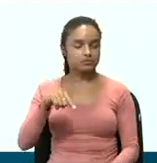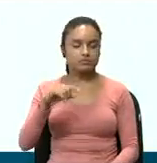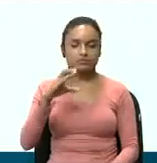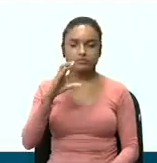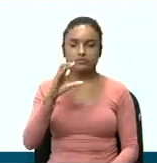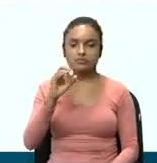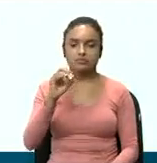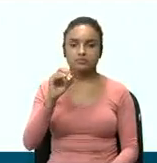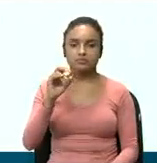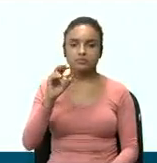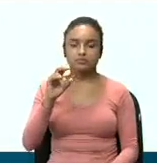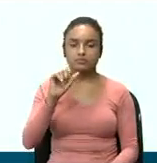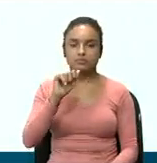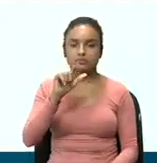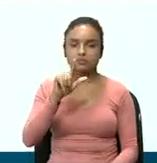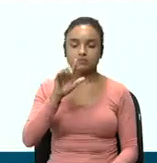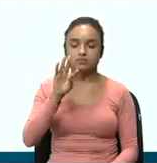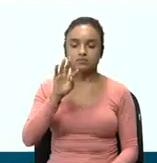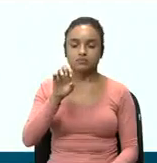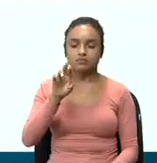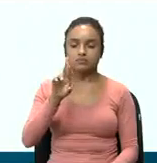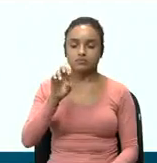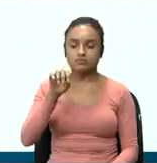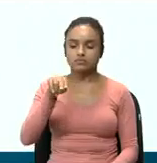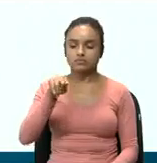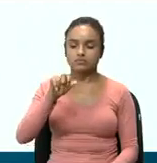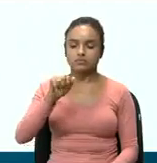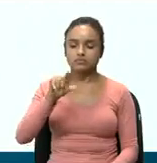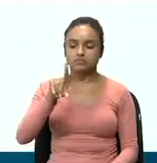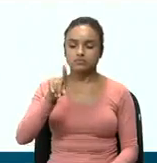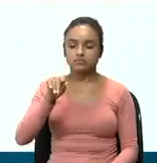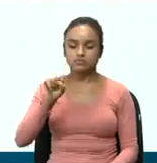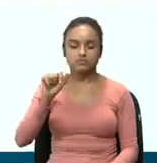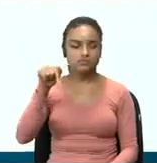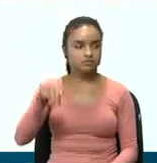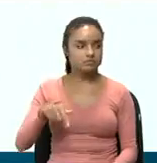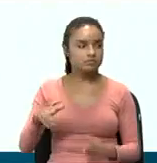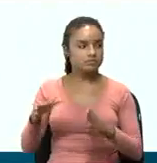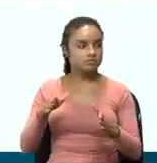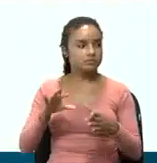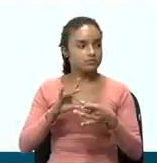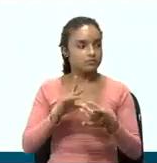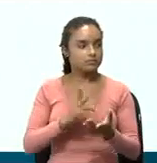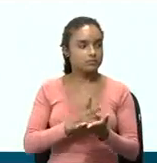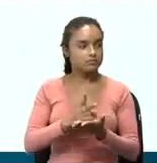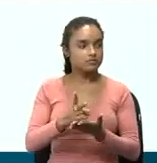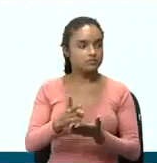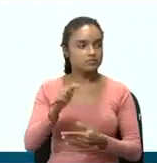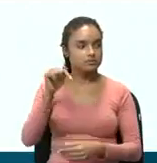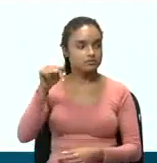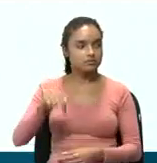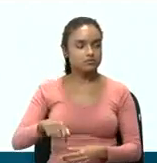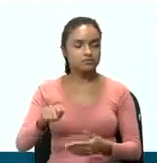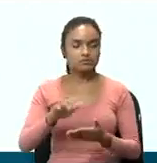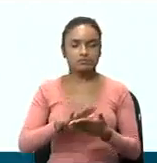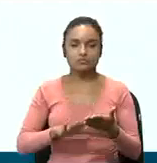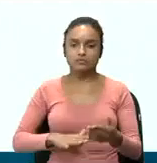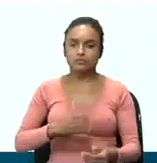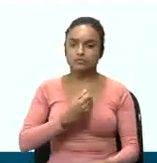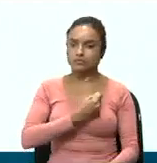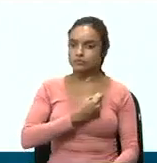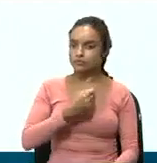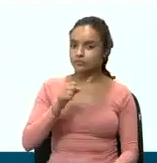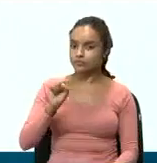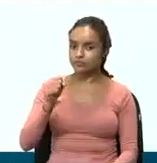série alternada. Na sequência, nós vamos então para o exercício 8.